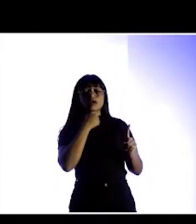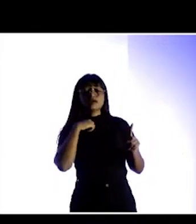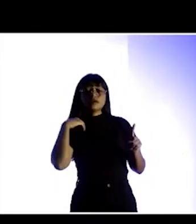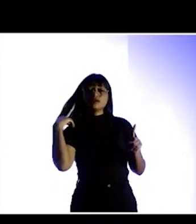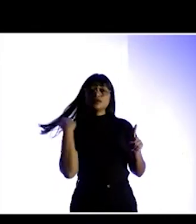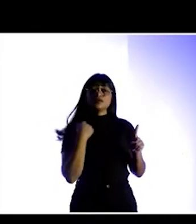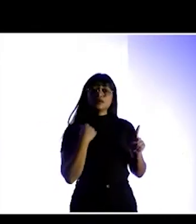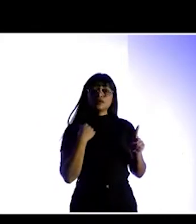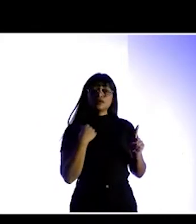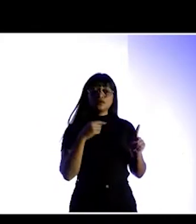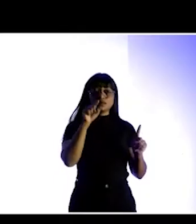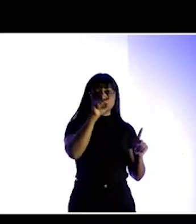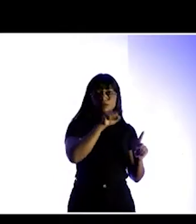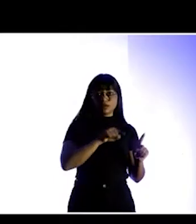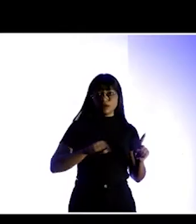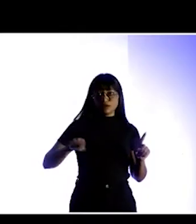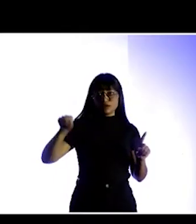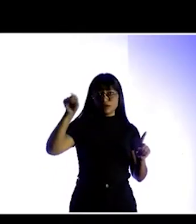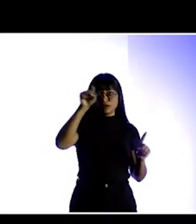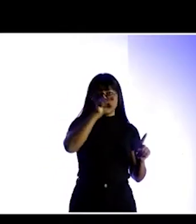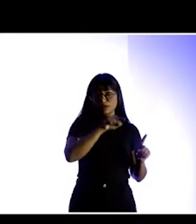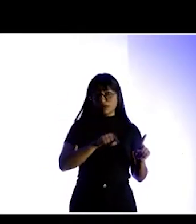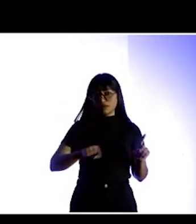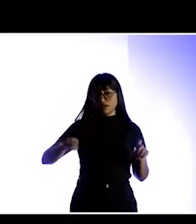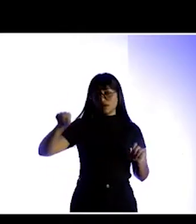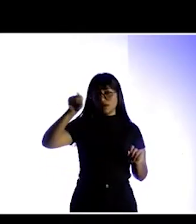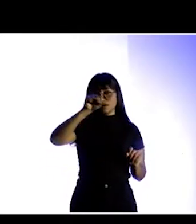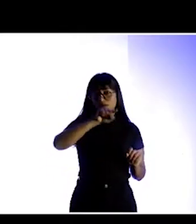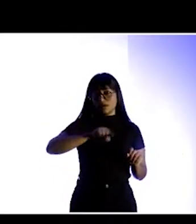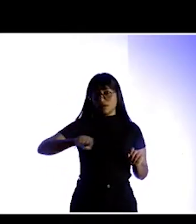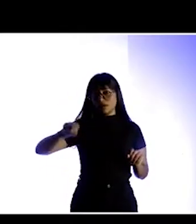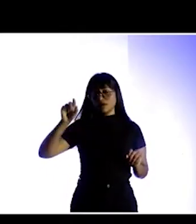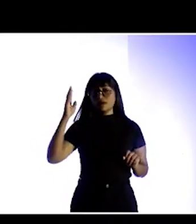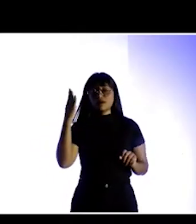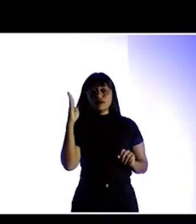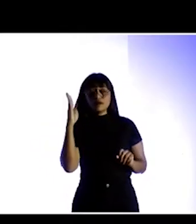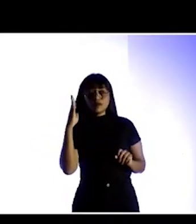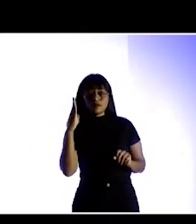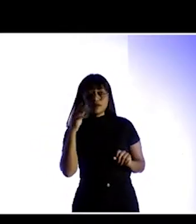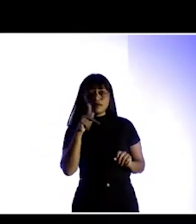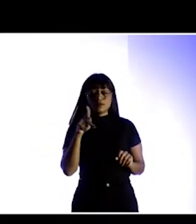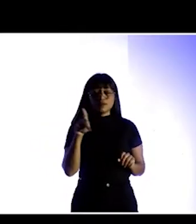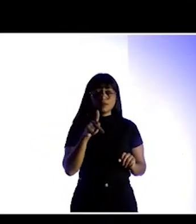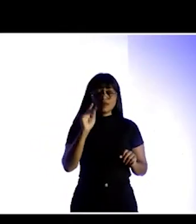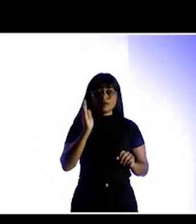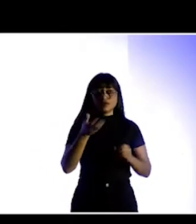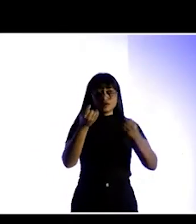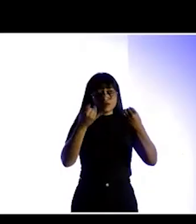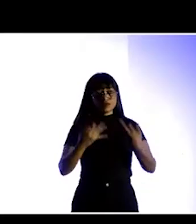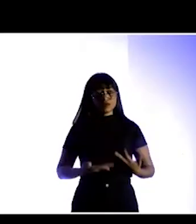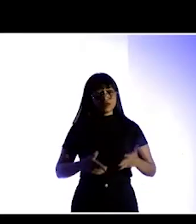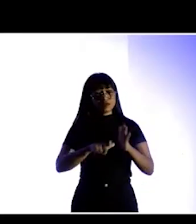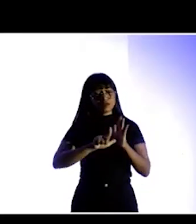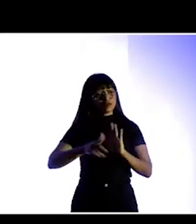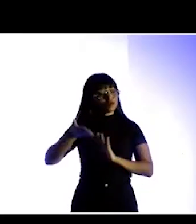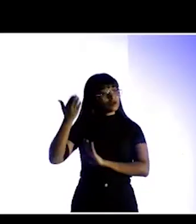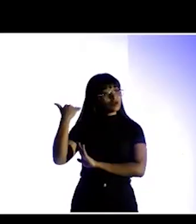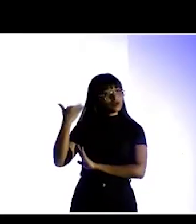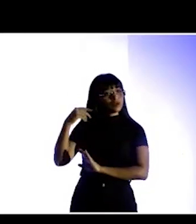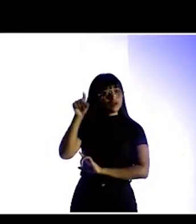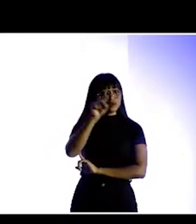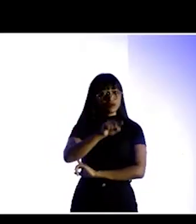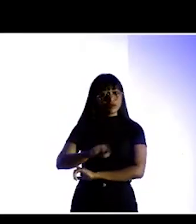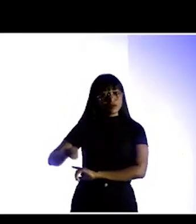o nosso ciclo hidrológico. Como o professor bem explicou anteriormente, o ciclo ele envolve todas